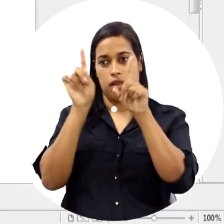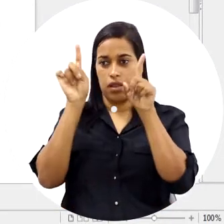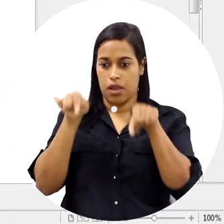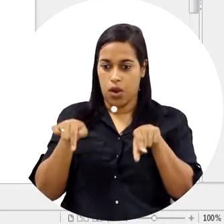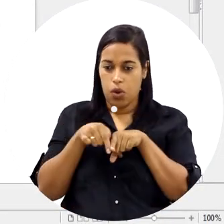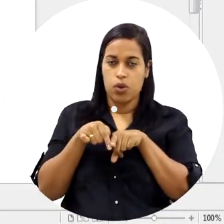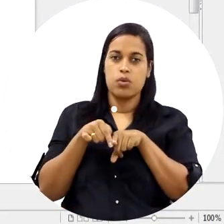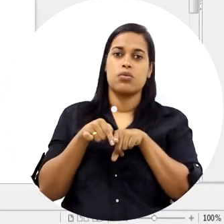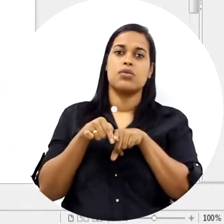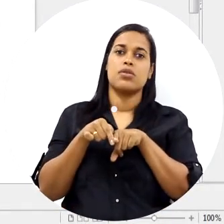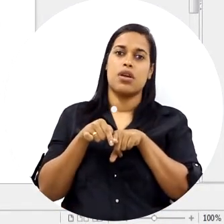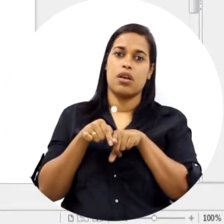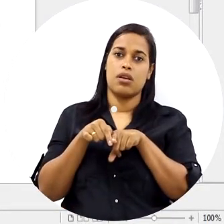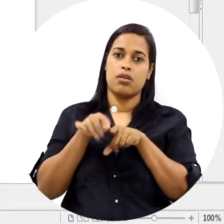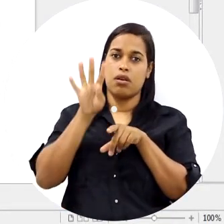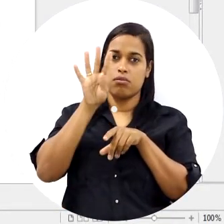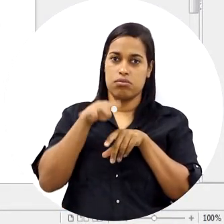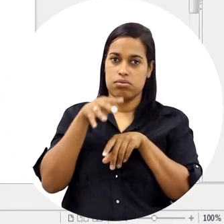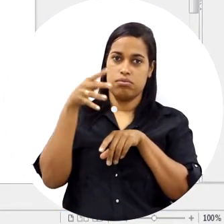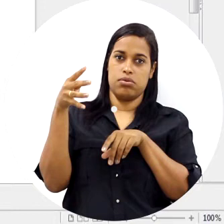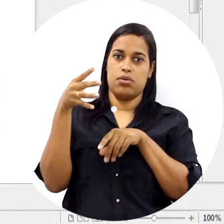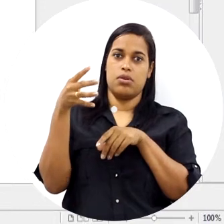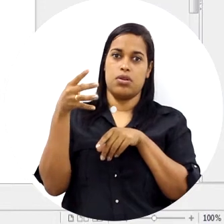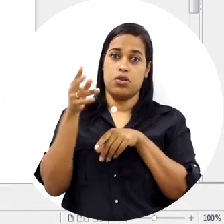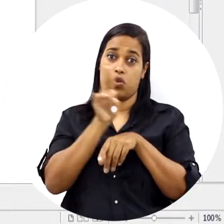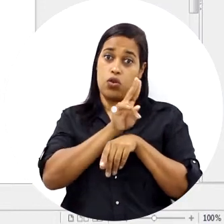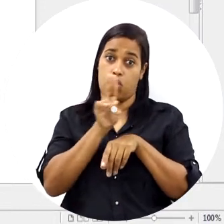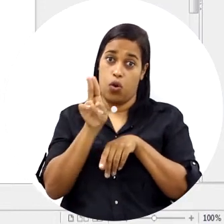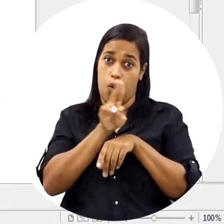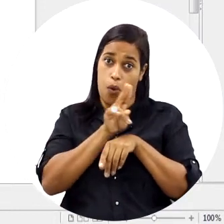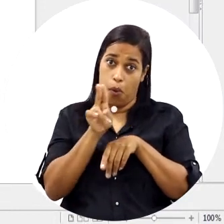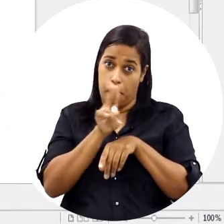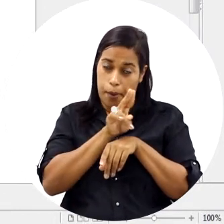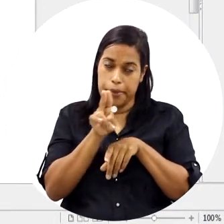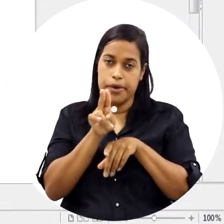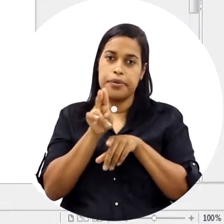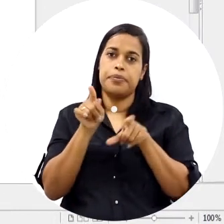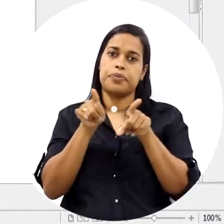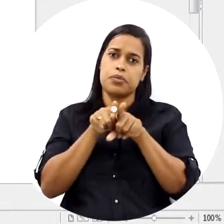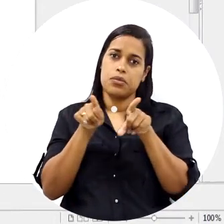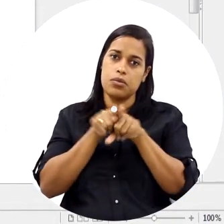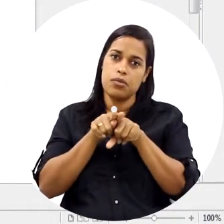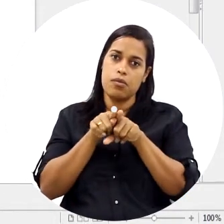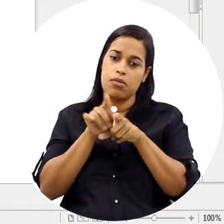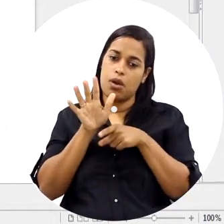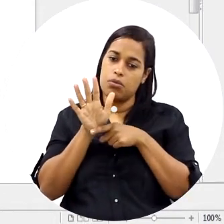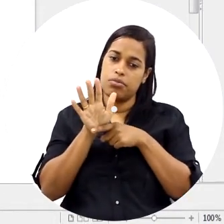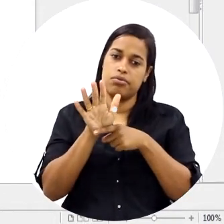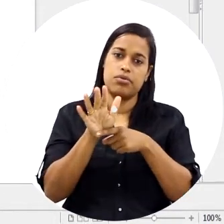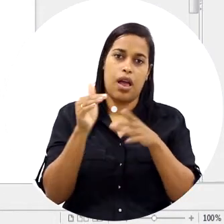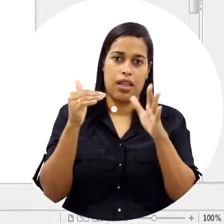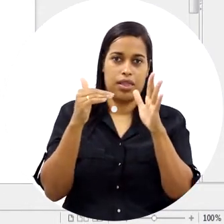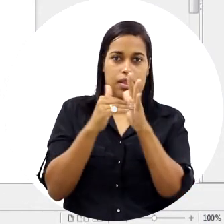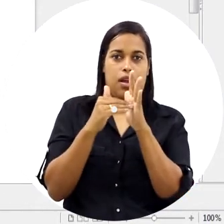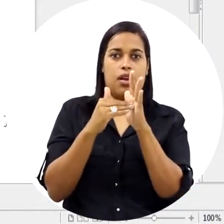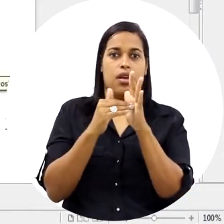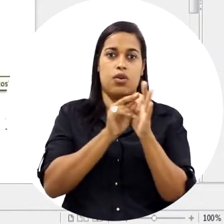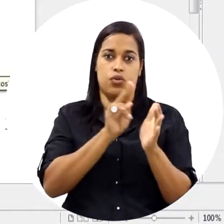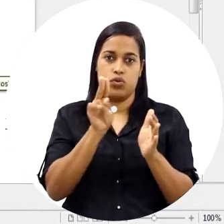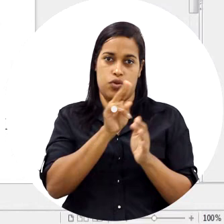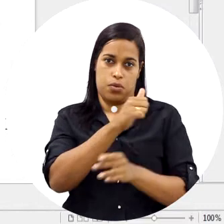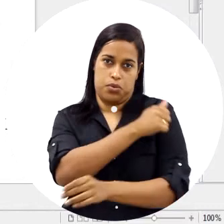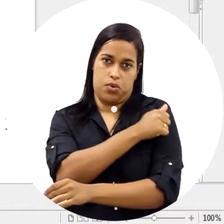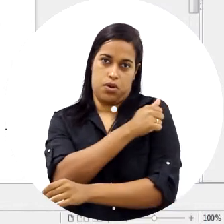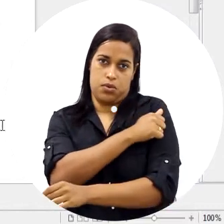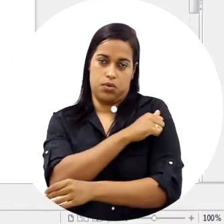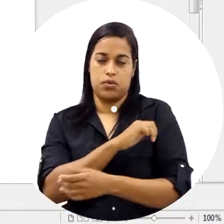coluna da planilha da fonte de dados relativa ao nome e carregar, arrastar até o nome do